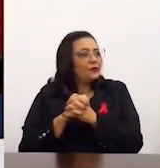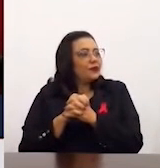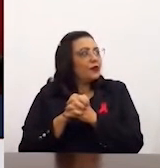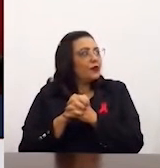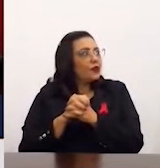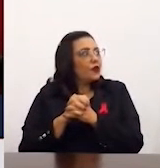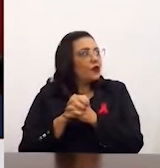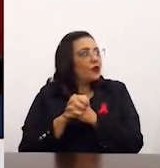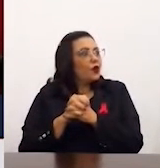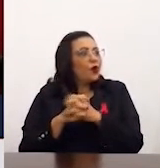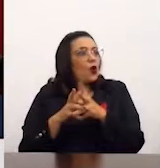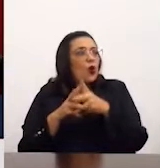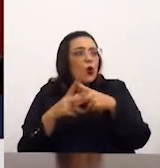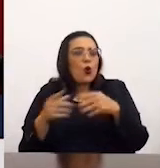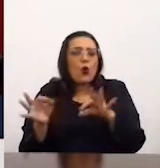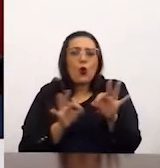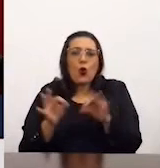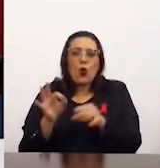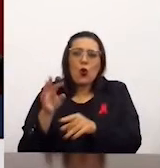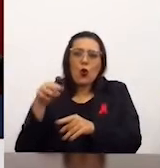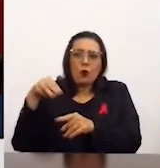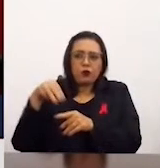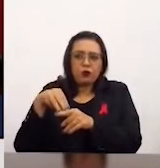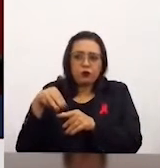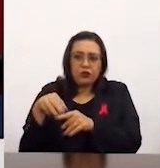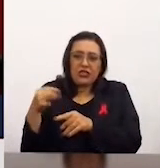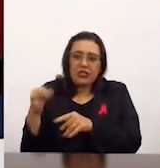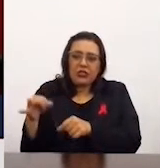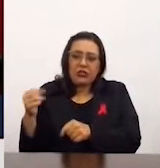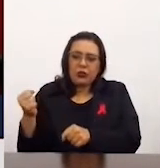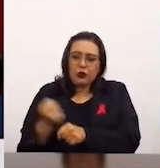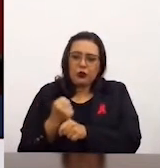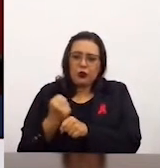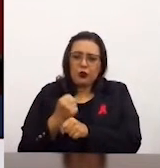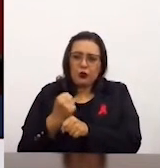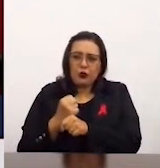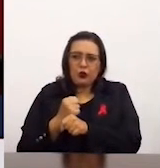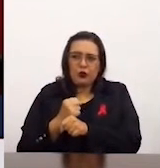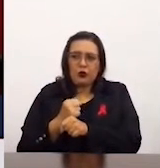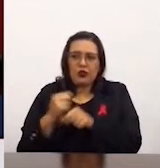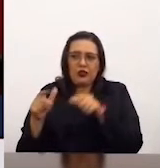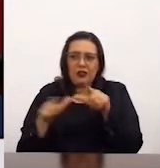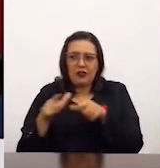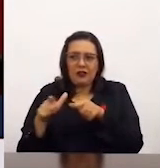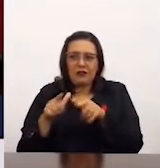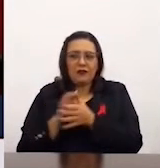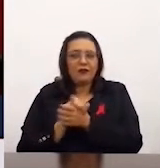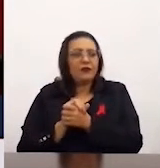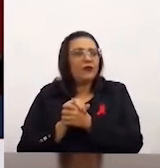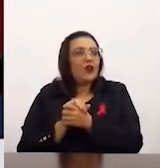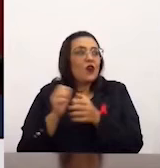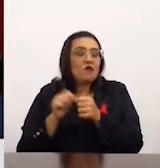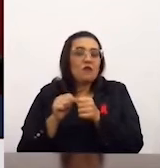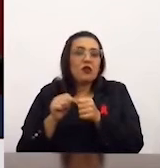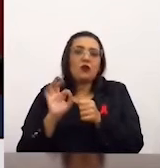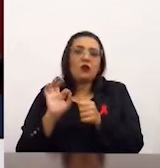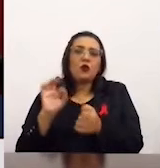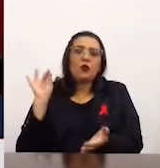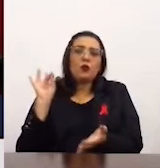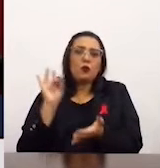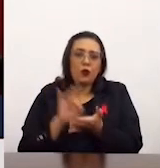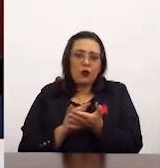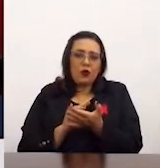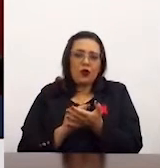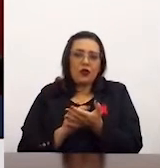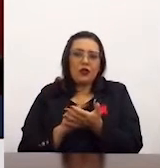Coisas públicas, qualquer construção, qualquer obra pública tem que ter garantia. E de